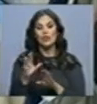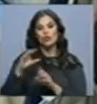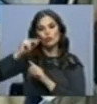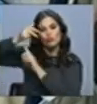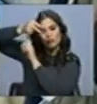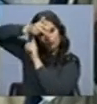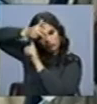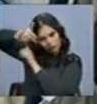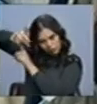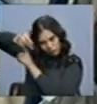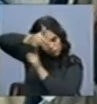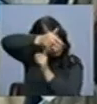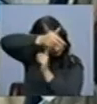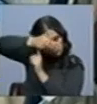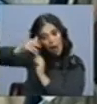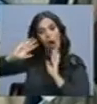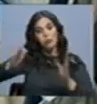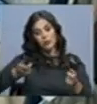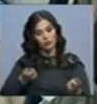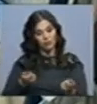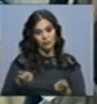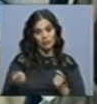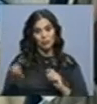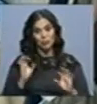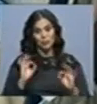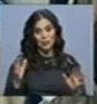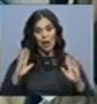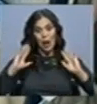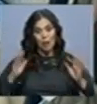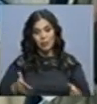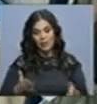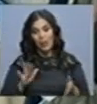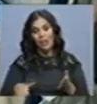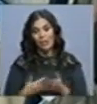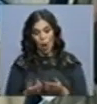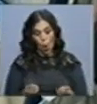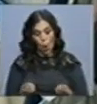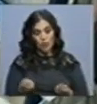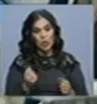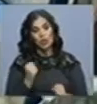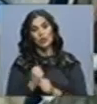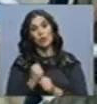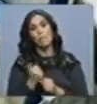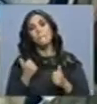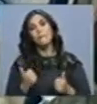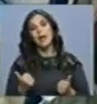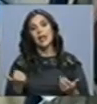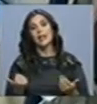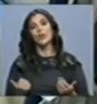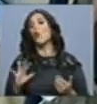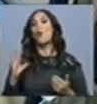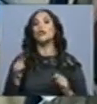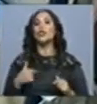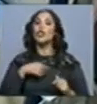drones precisam de ter uma coordenação. Portanto, precisa de um algoritmo para poderem funcionar corretamente. E é nessa altura que eu dou